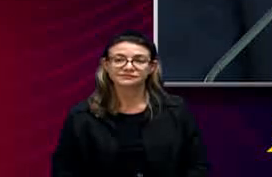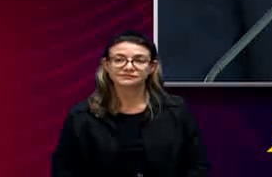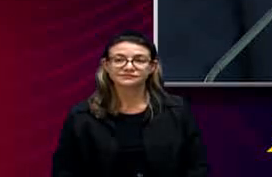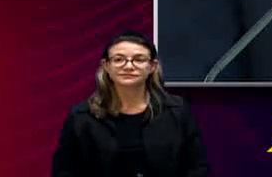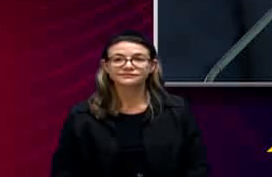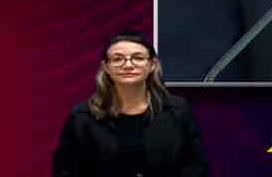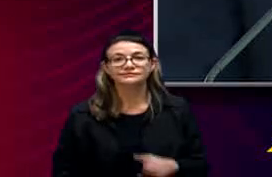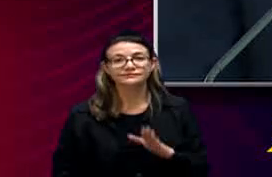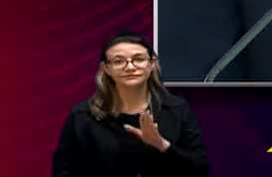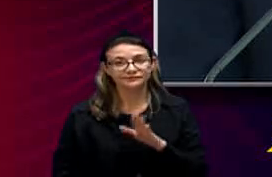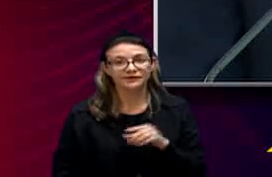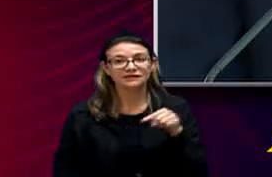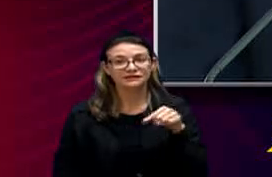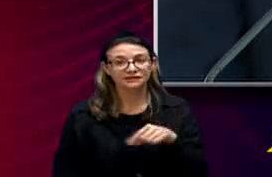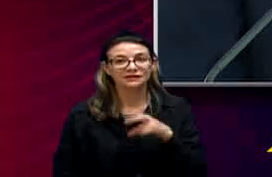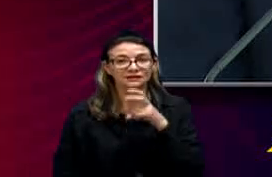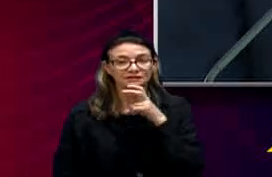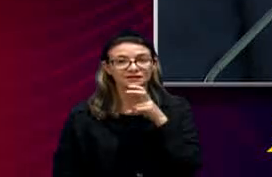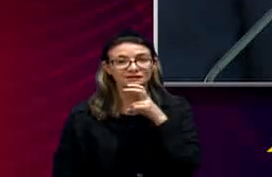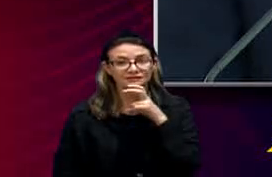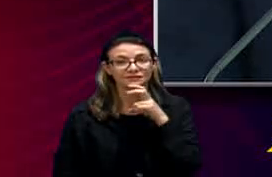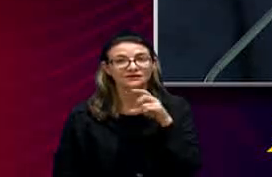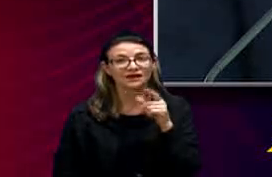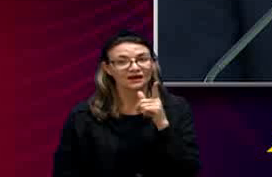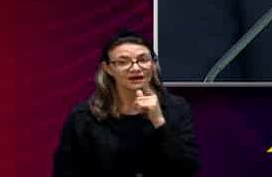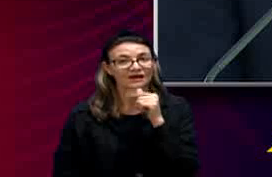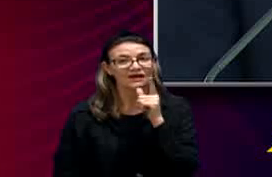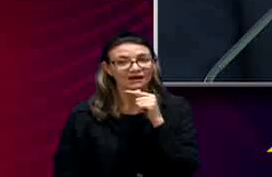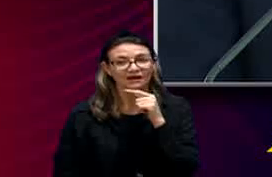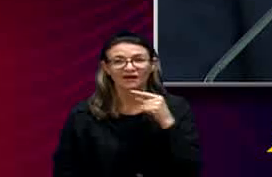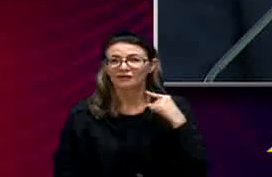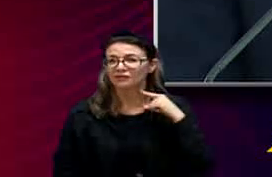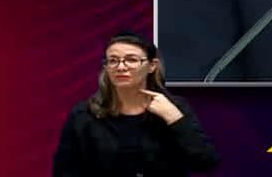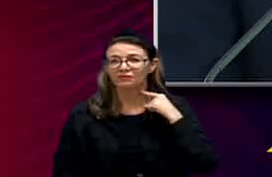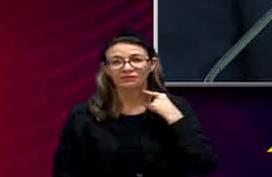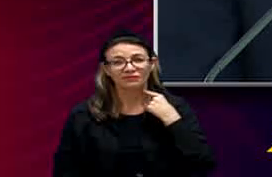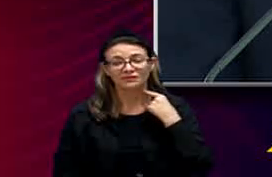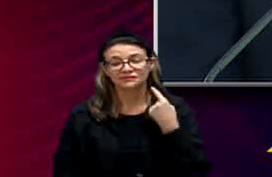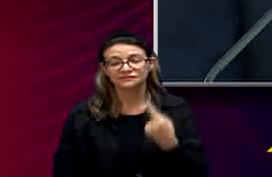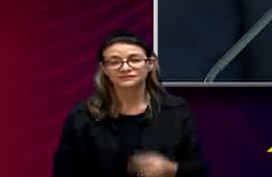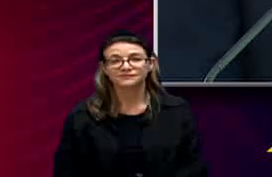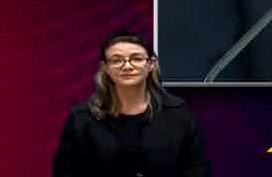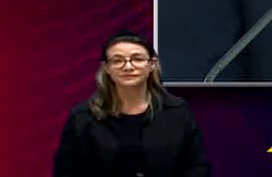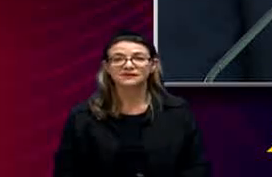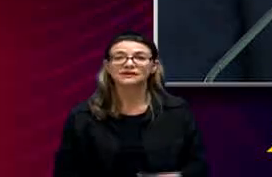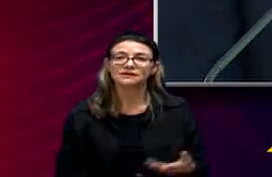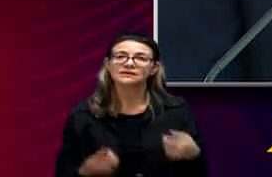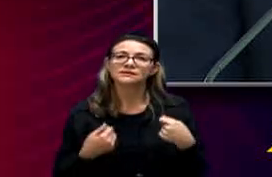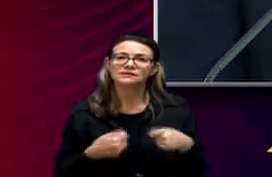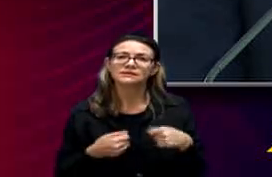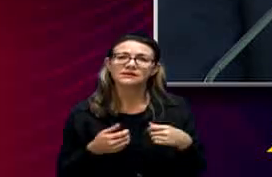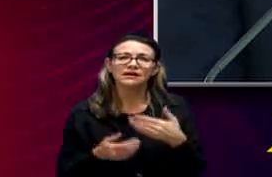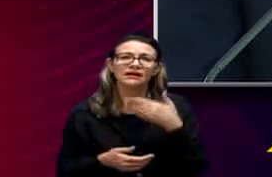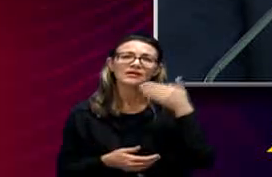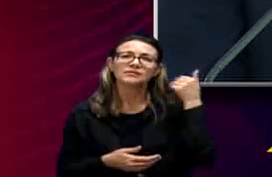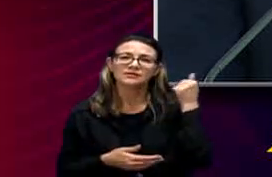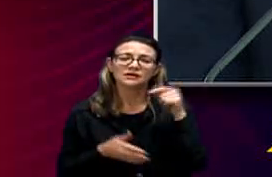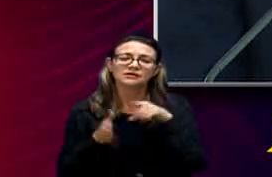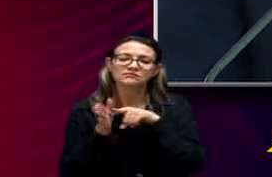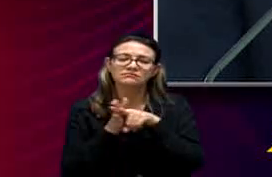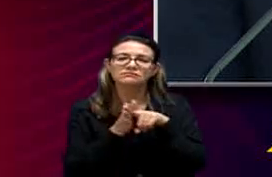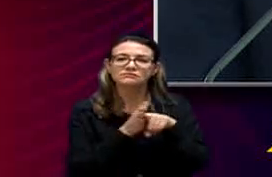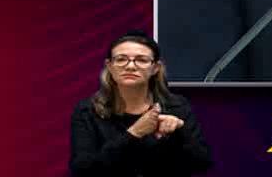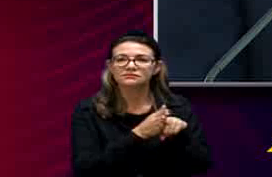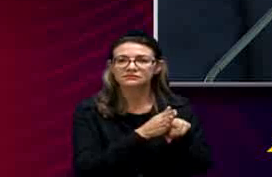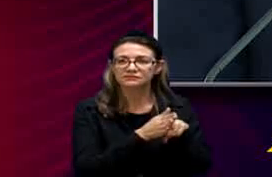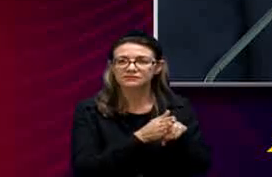contaminado ainda por esgotos então por favor Eu pediria que o senhor consultasse as entidades protetoras dos animais que o senhor eh contatasse